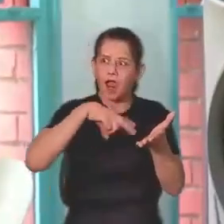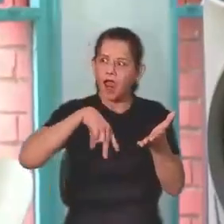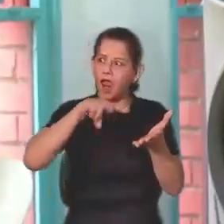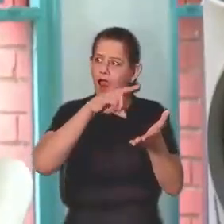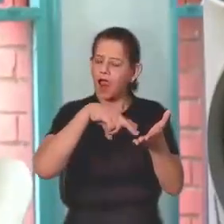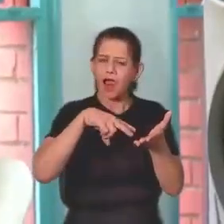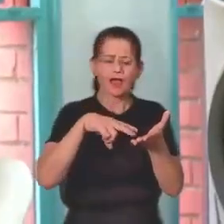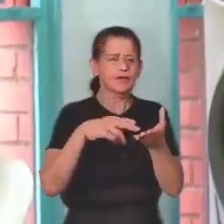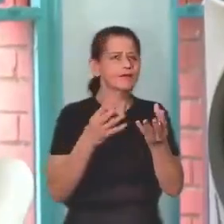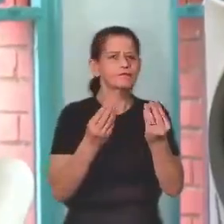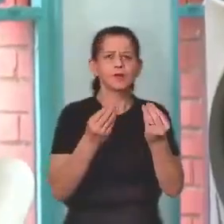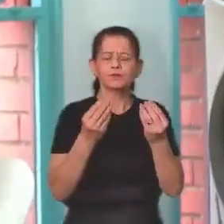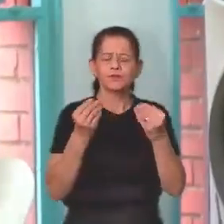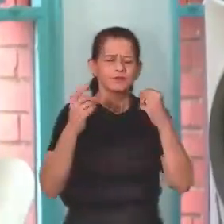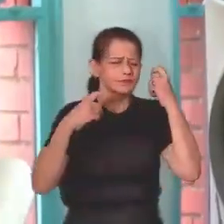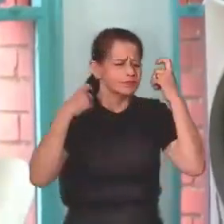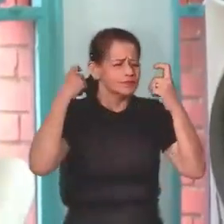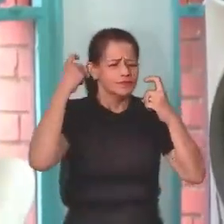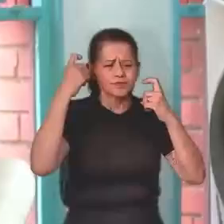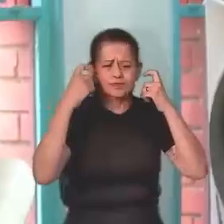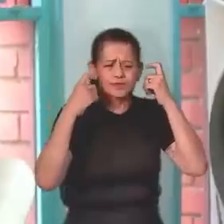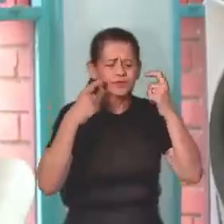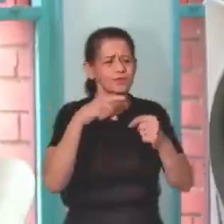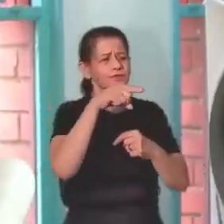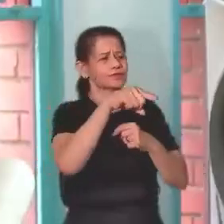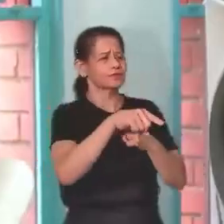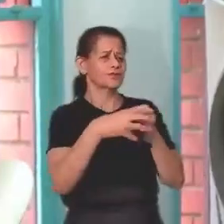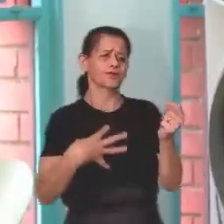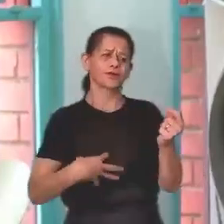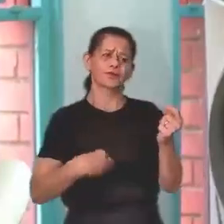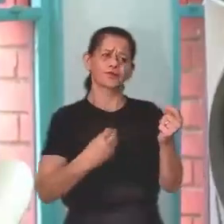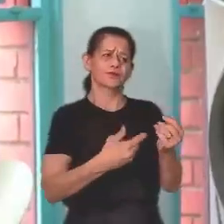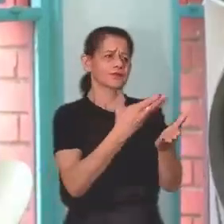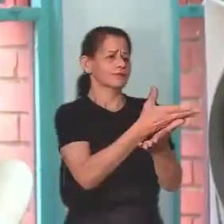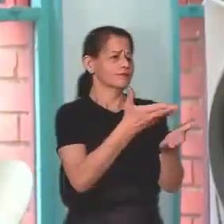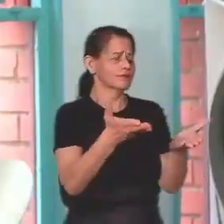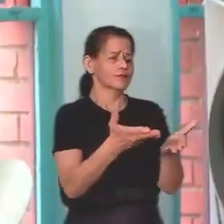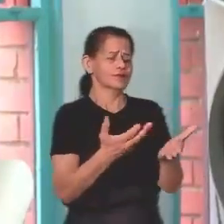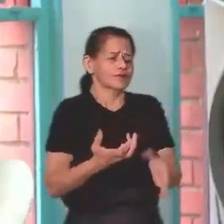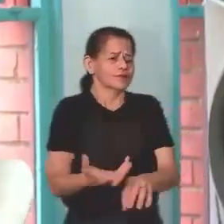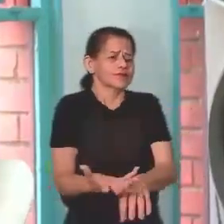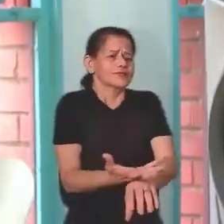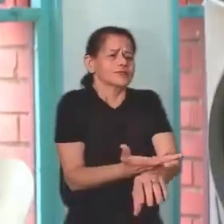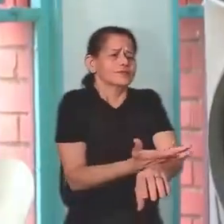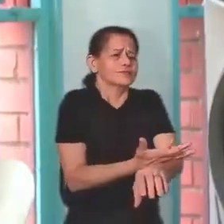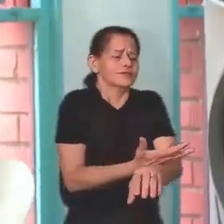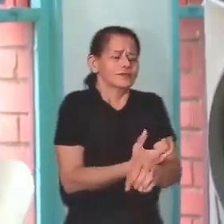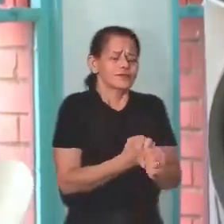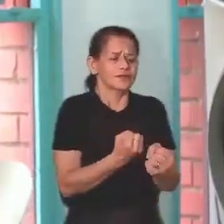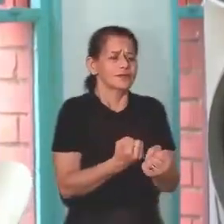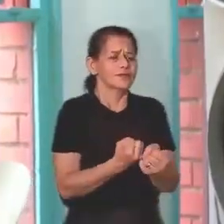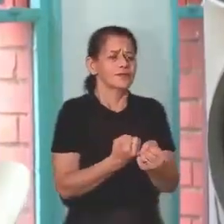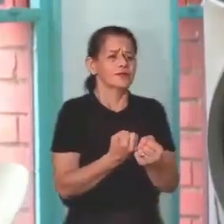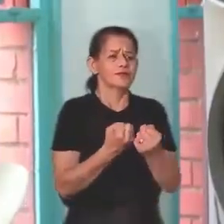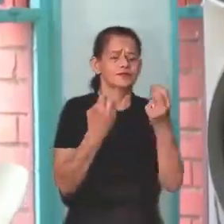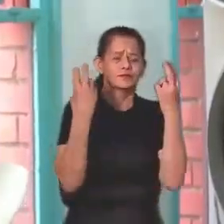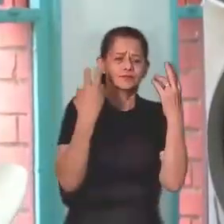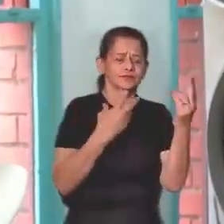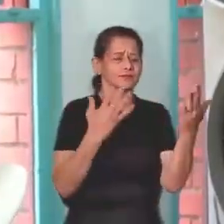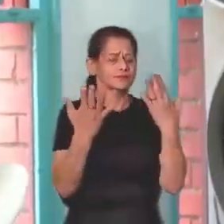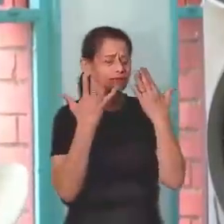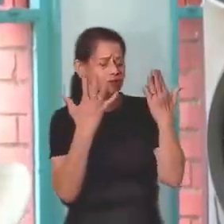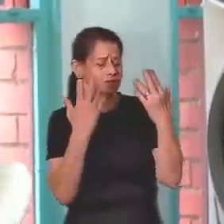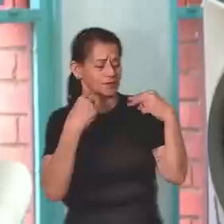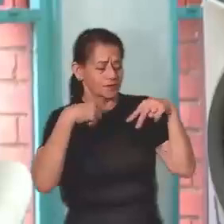que ela estava muito preocupada comigo, né, porque os sentimentos que eu expressava naquelas escritas,